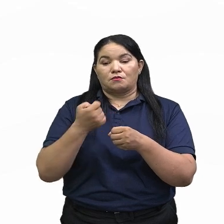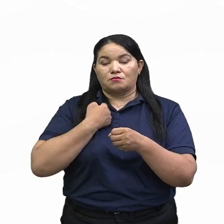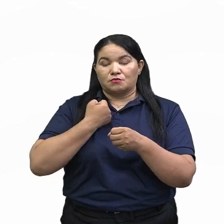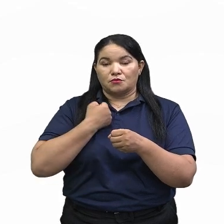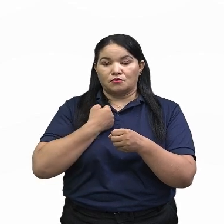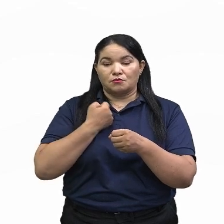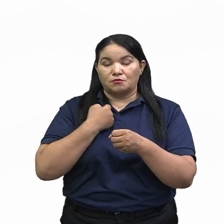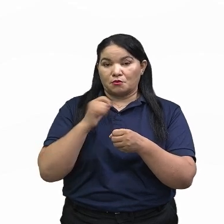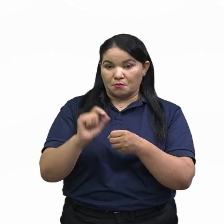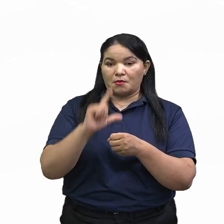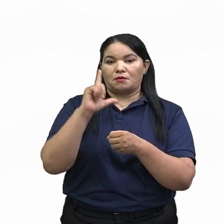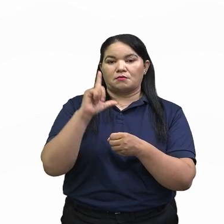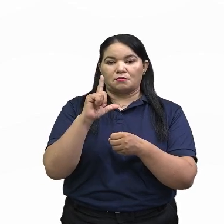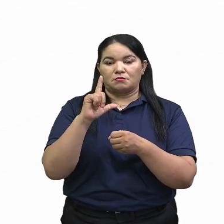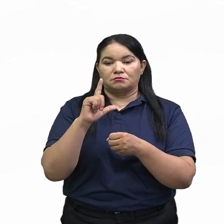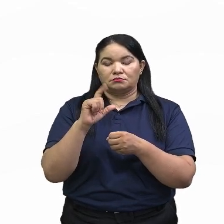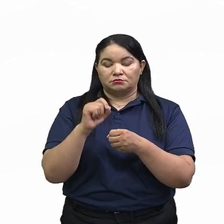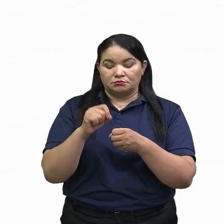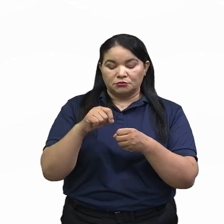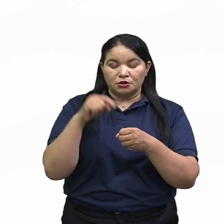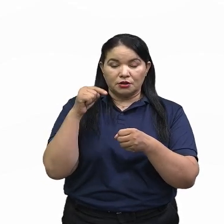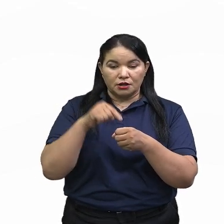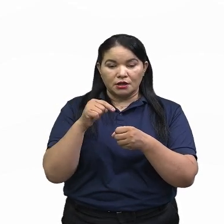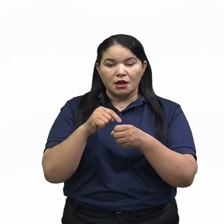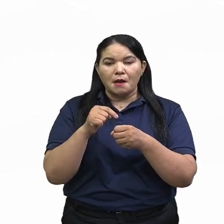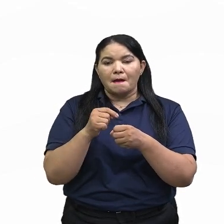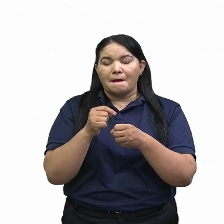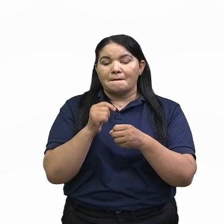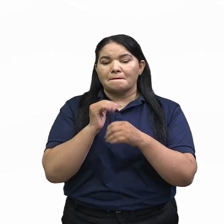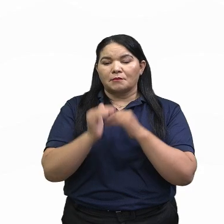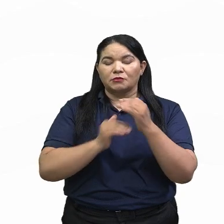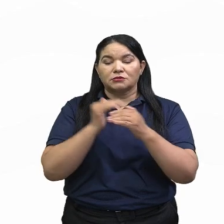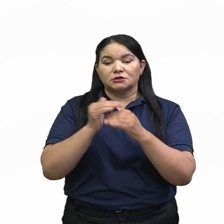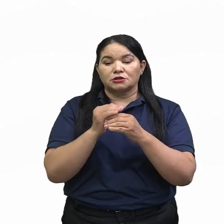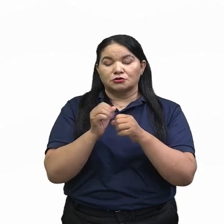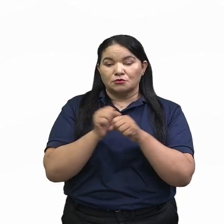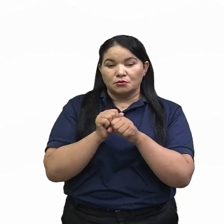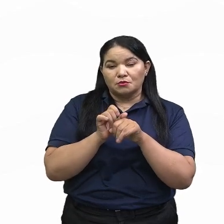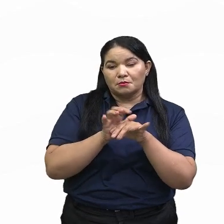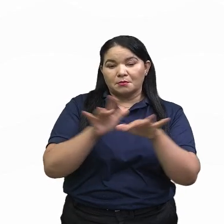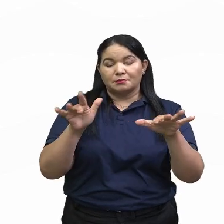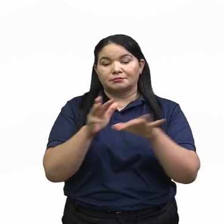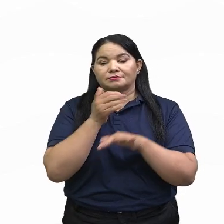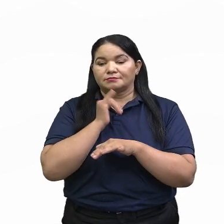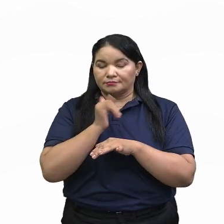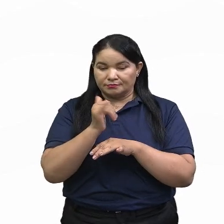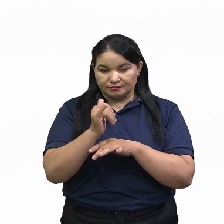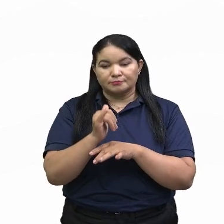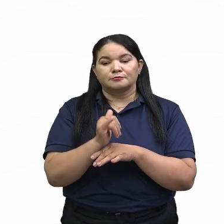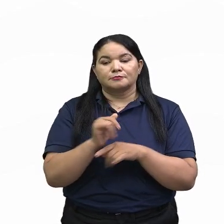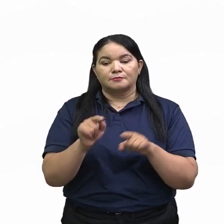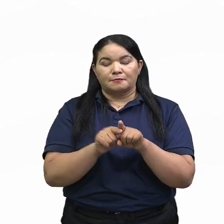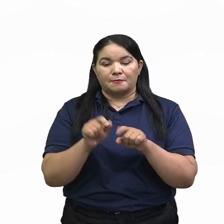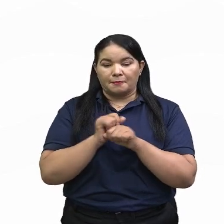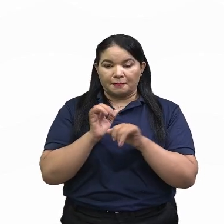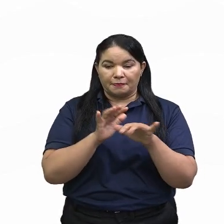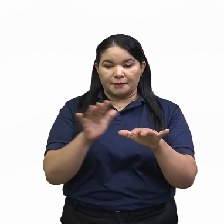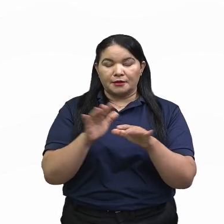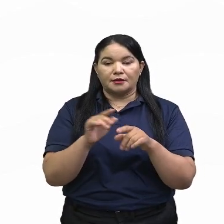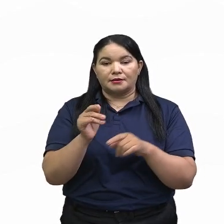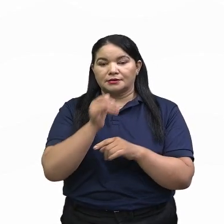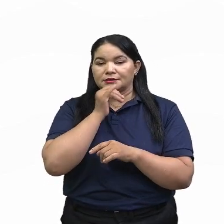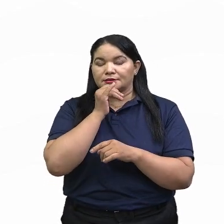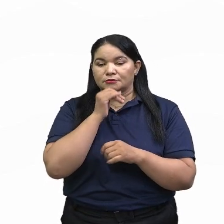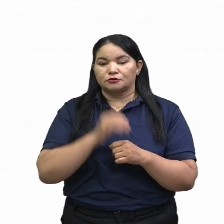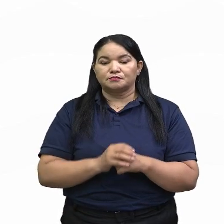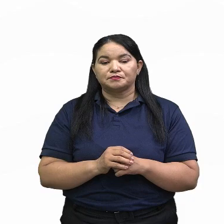que os originais. Esse processo também ele libera muita energia. Por exemplo, né, quando se